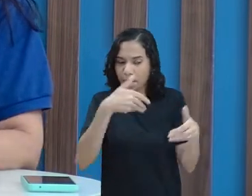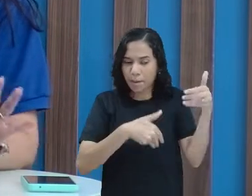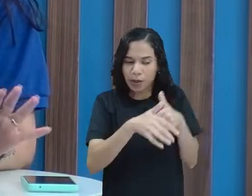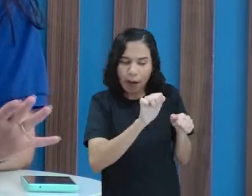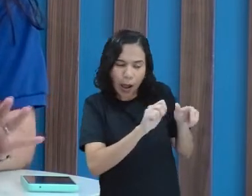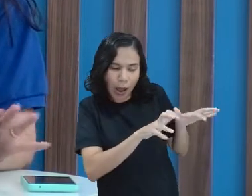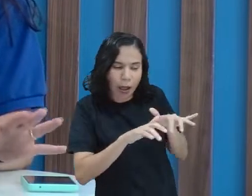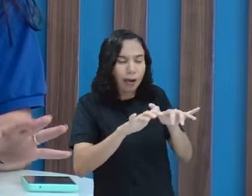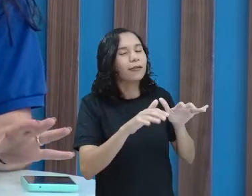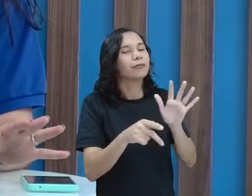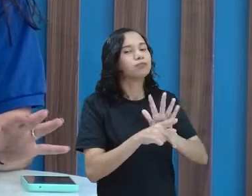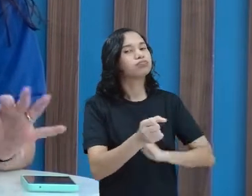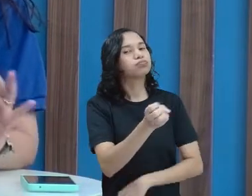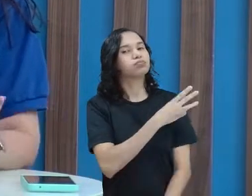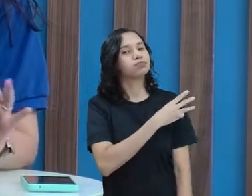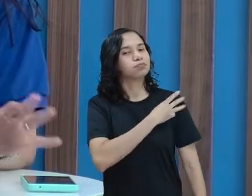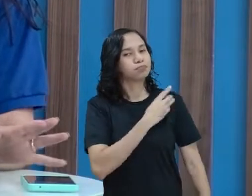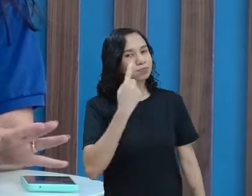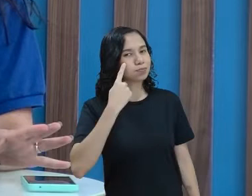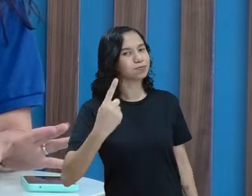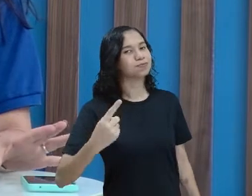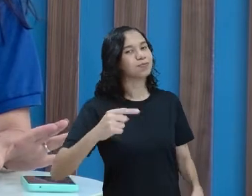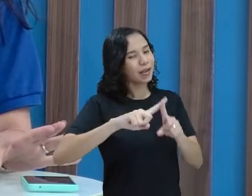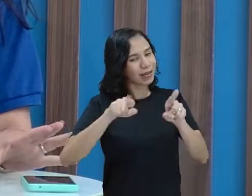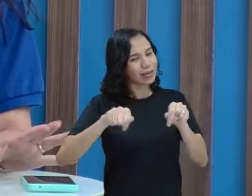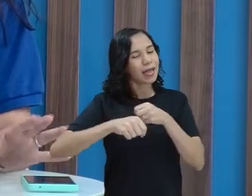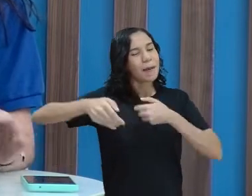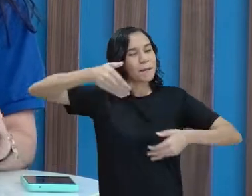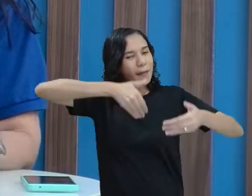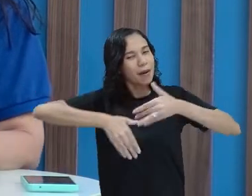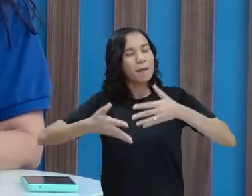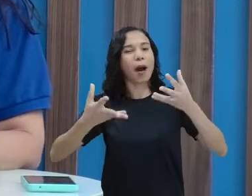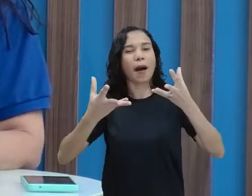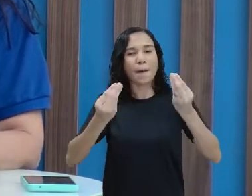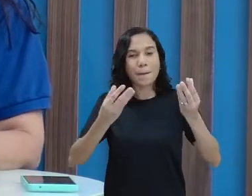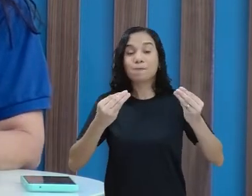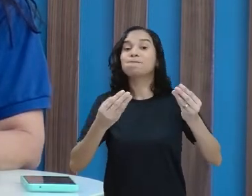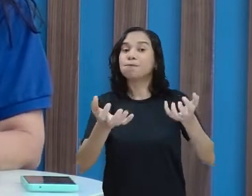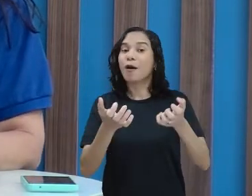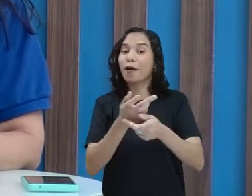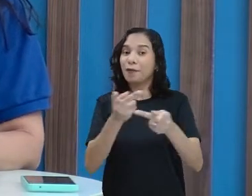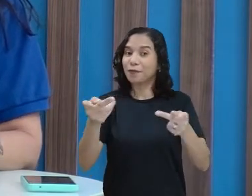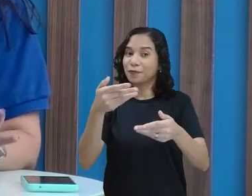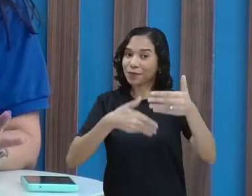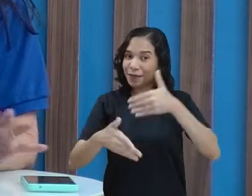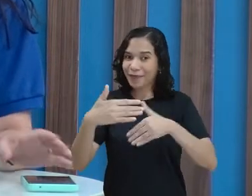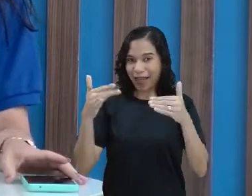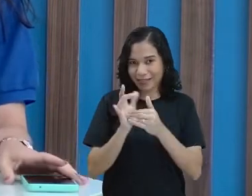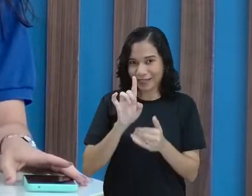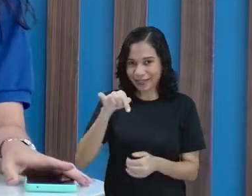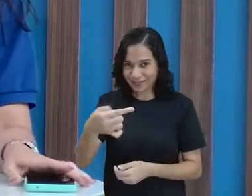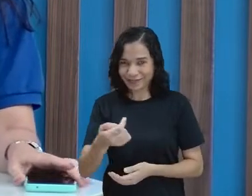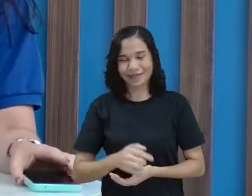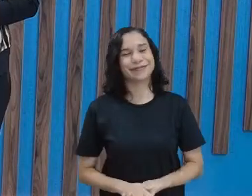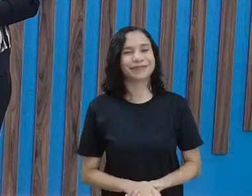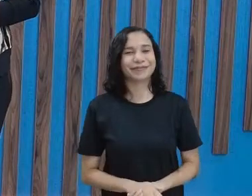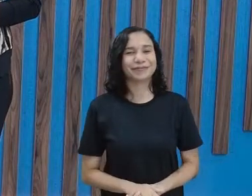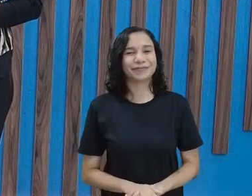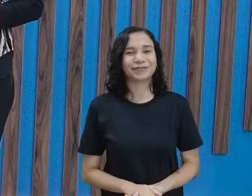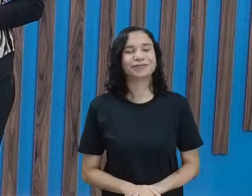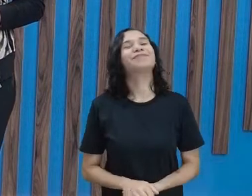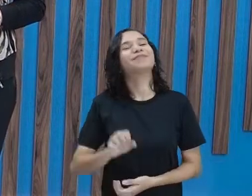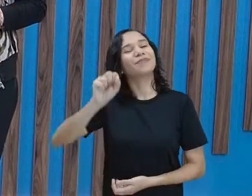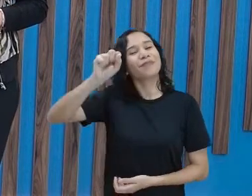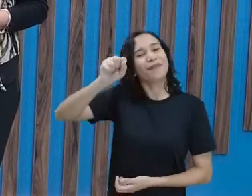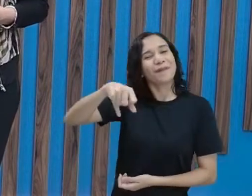os estudantes do terceiro ano. Essa turminha é bem participativa e conto com vocês. Até daqui a pouco.